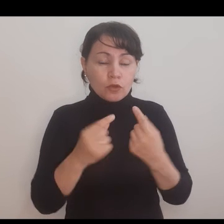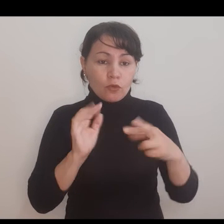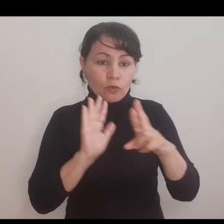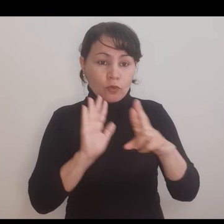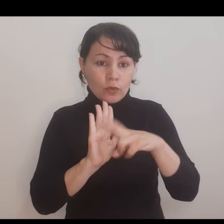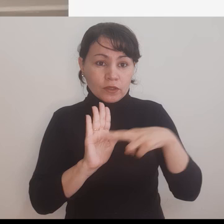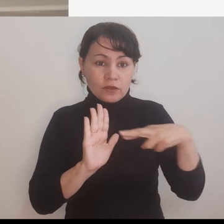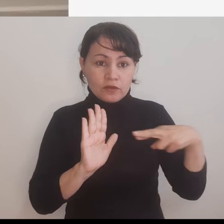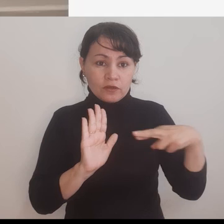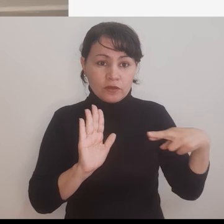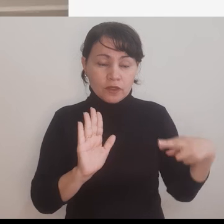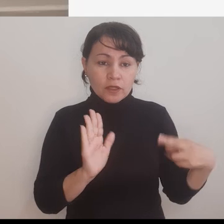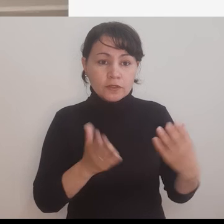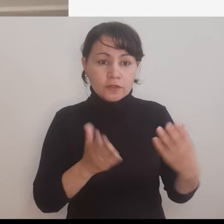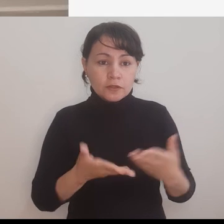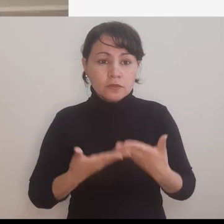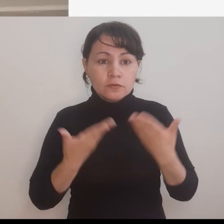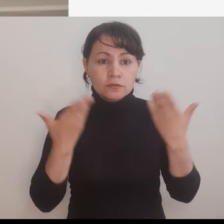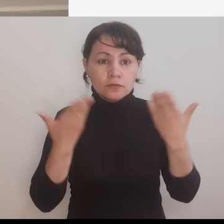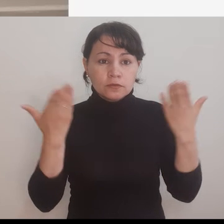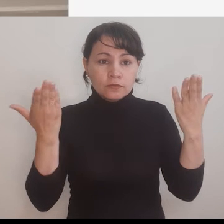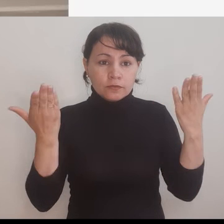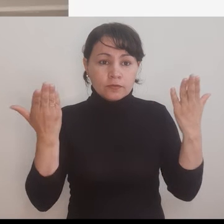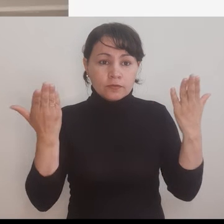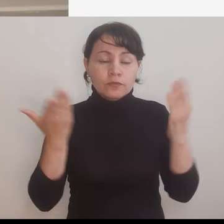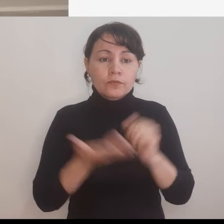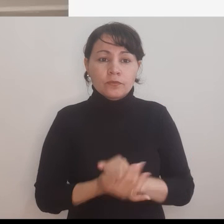referências.